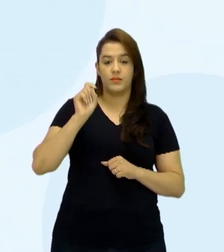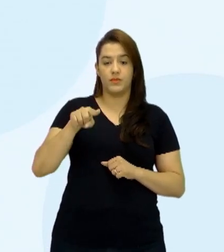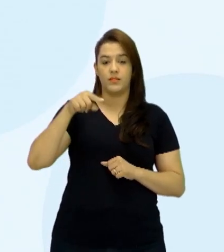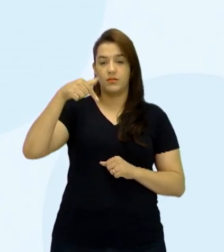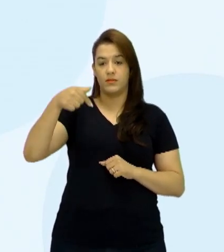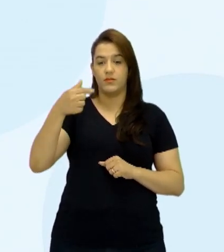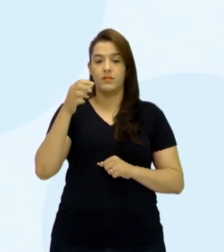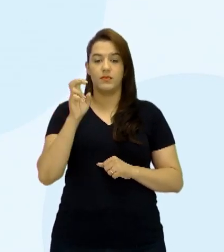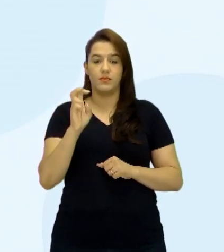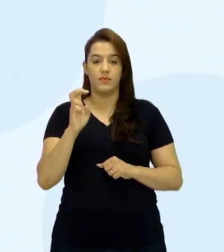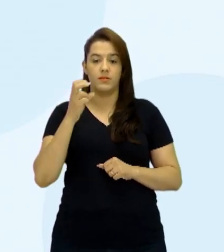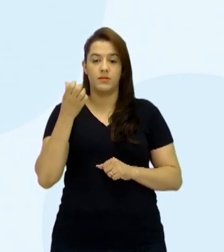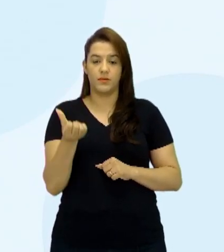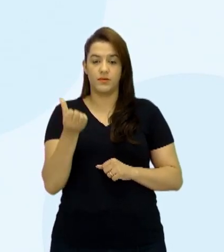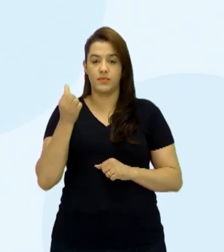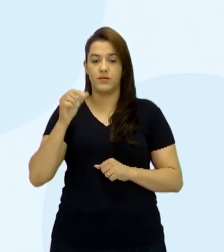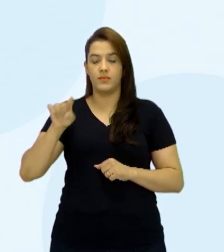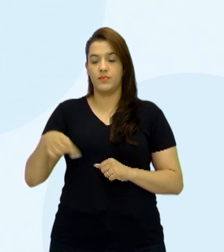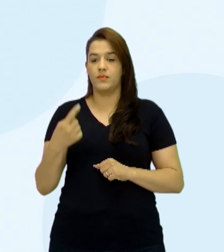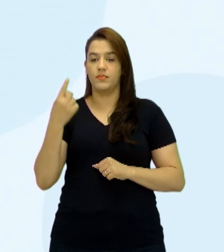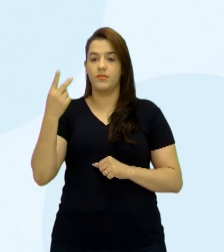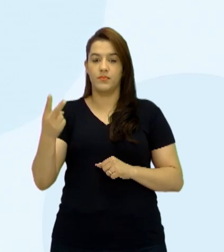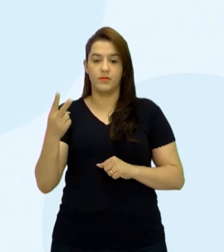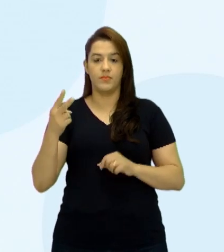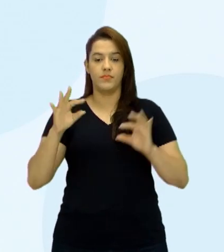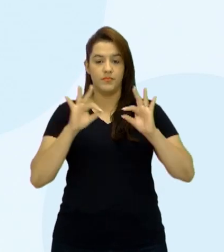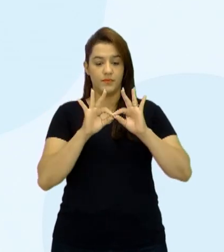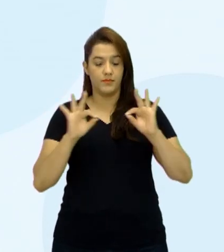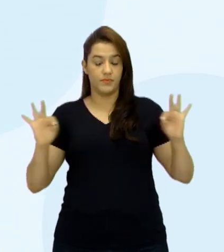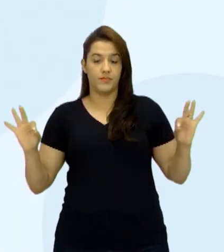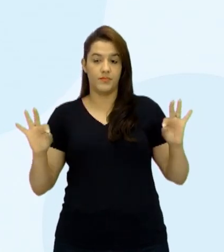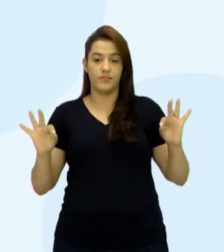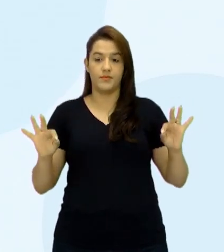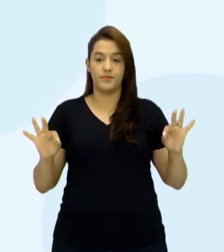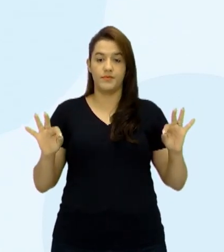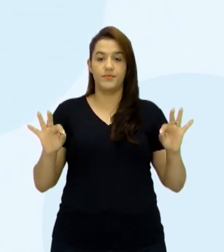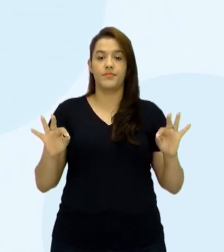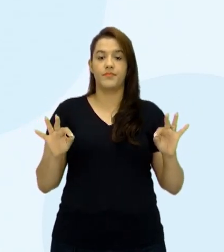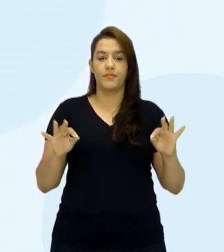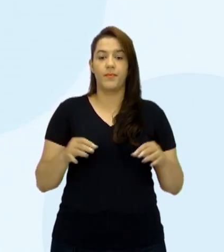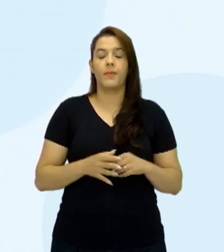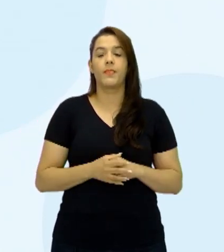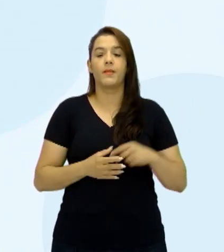12.713,6 quilômetros polo a polo, né, do Polo Norte até o